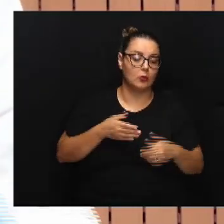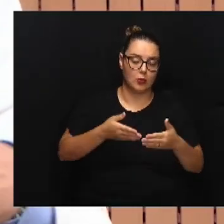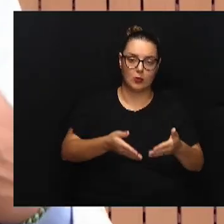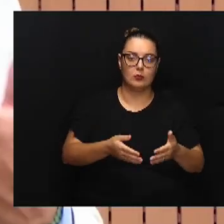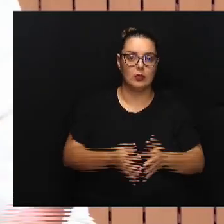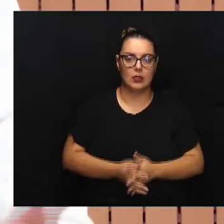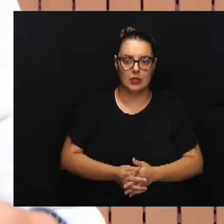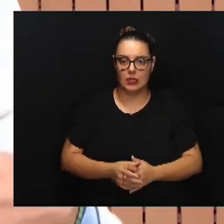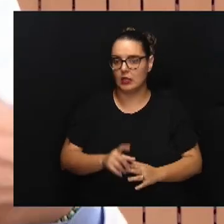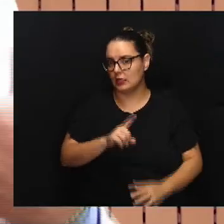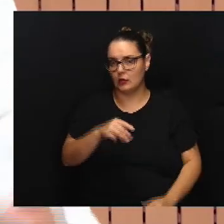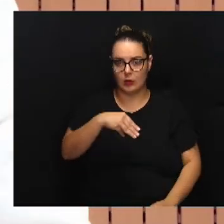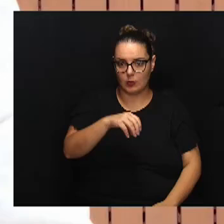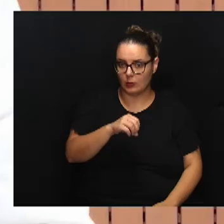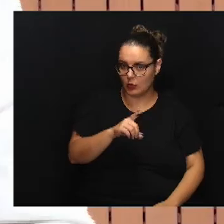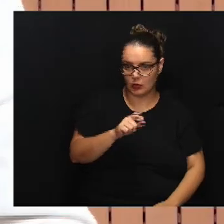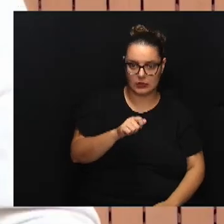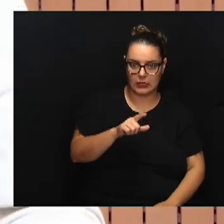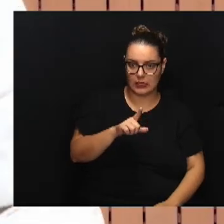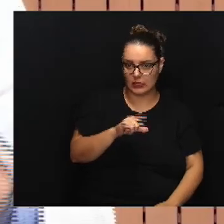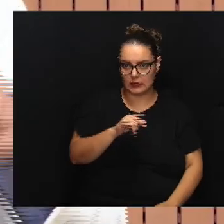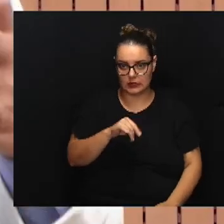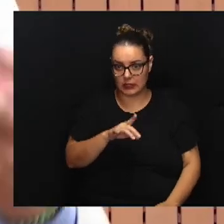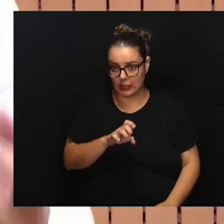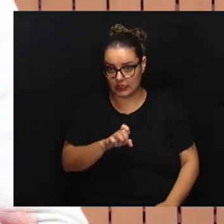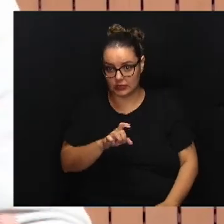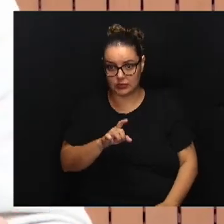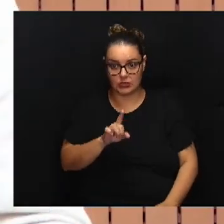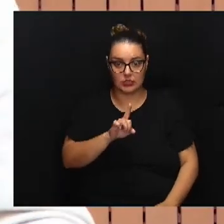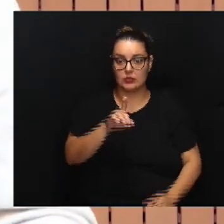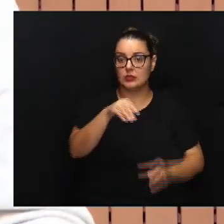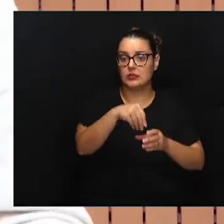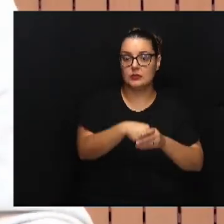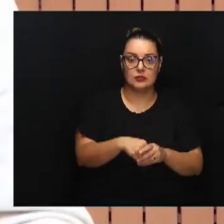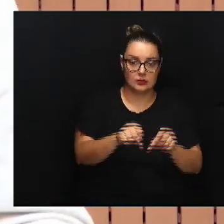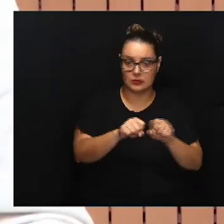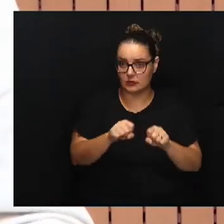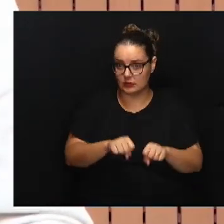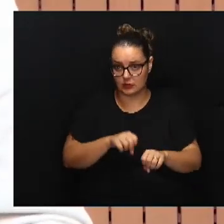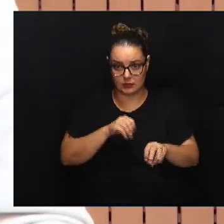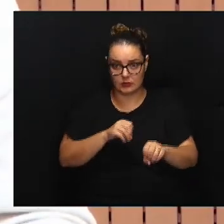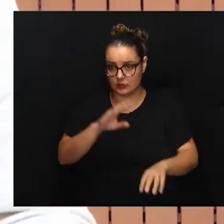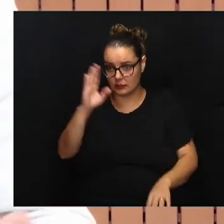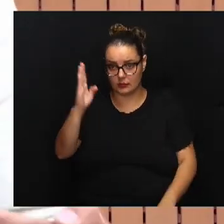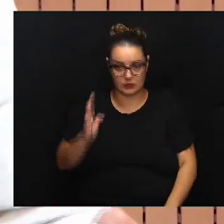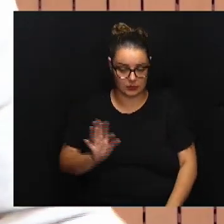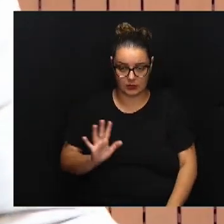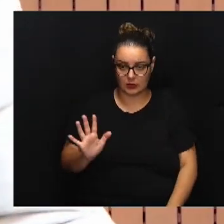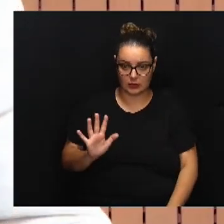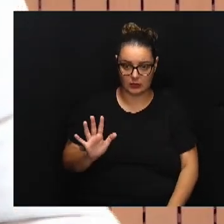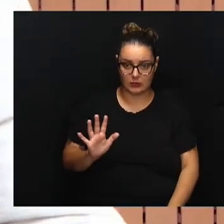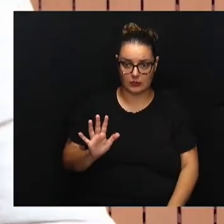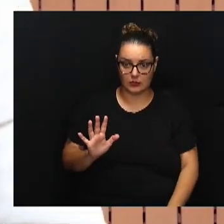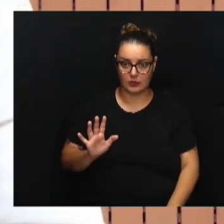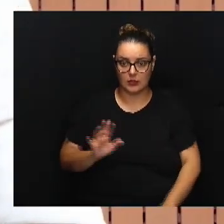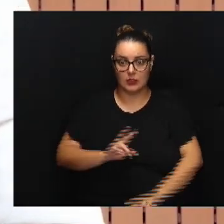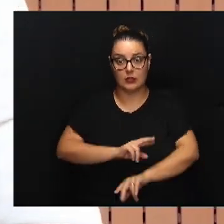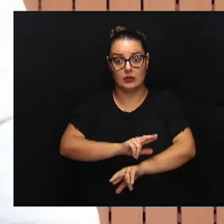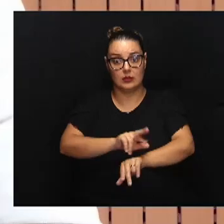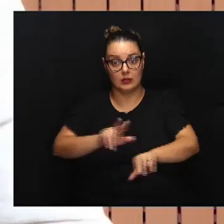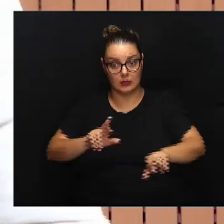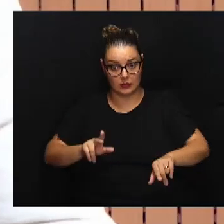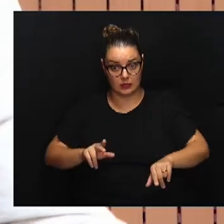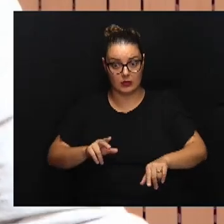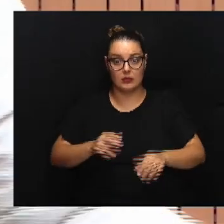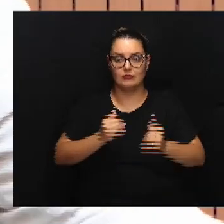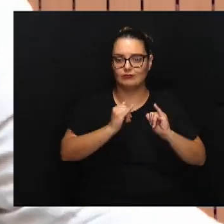não é uma modalidade, não é uma etapa, ela não está dentro do sistema educacional brasileiro. E isso encontra muitas